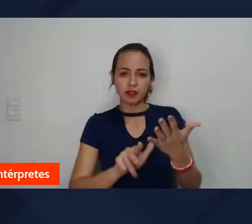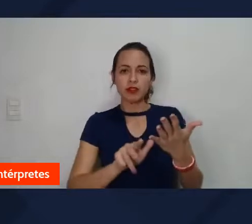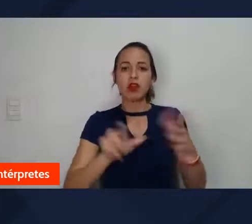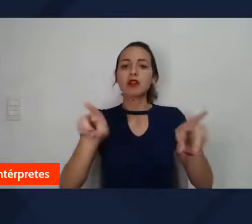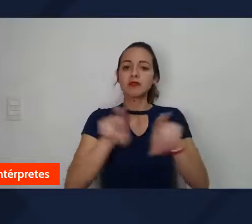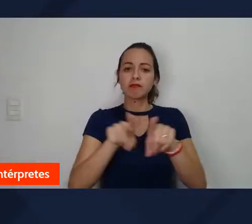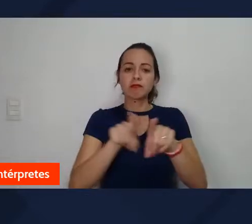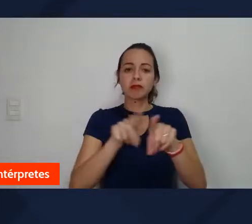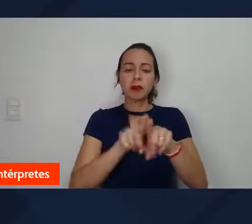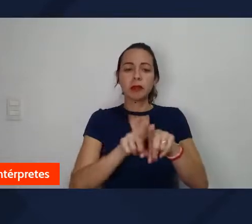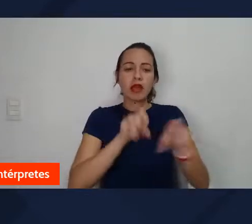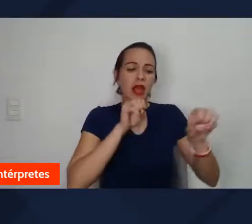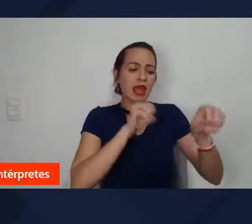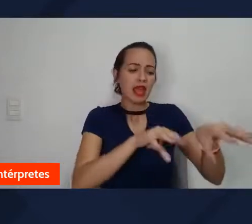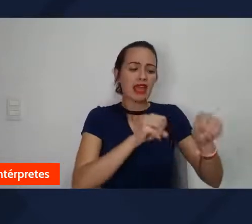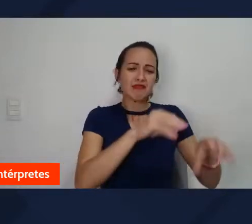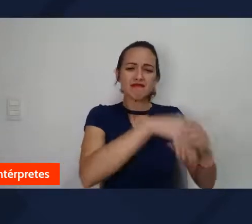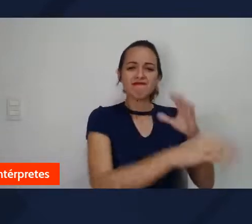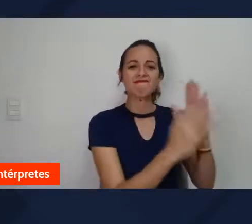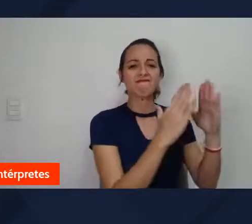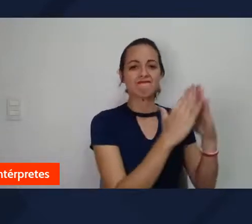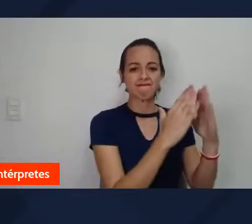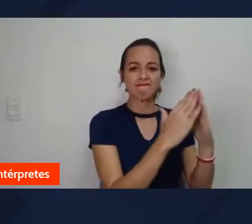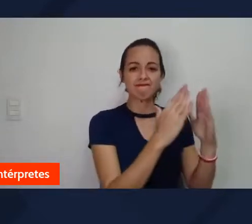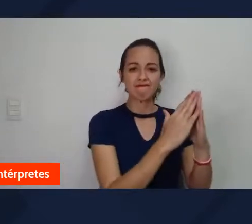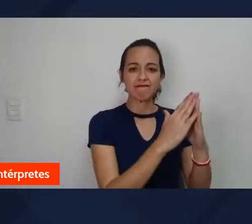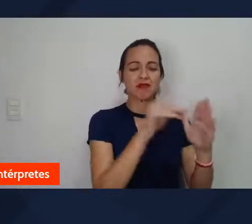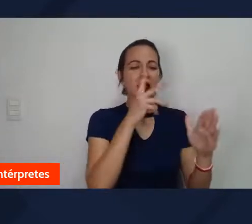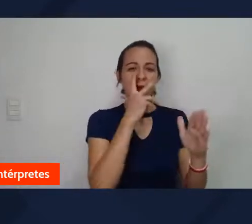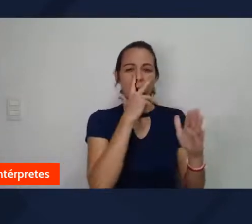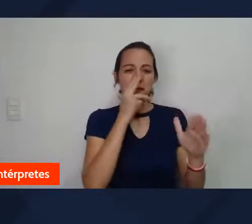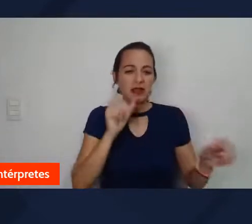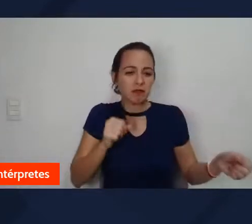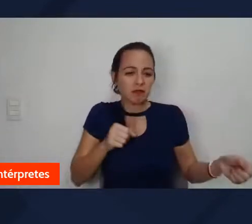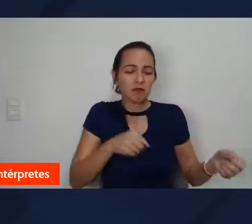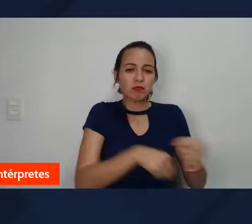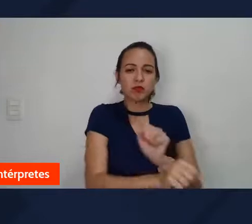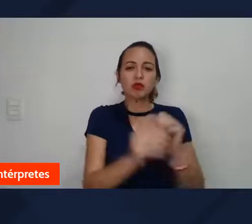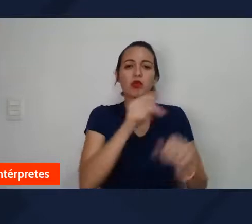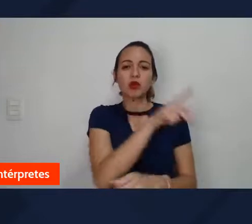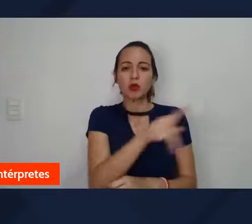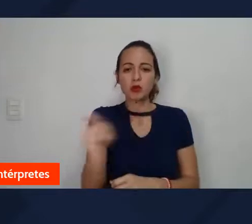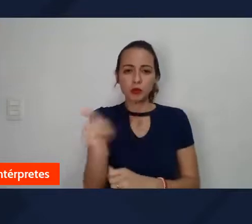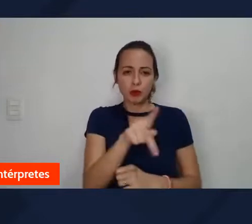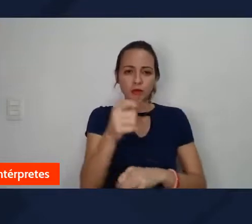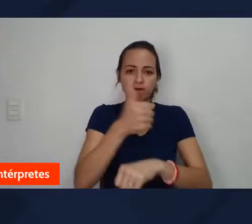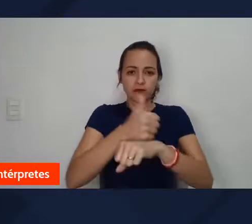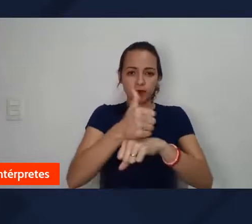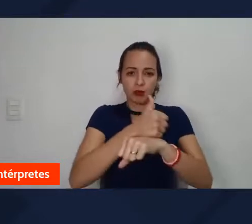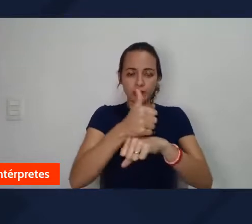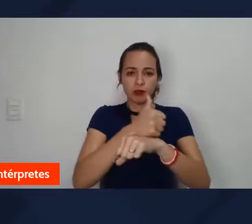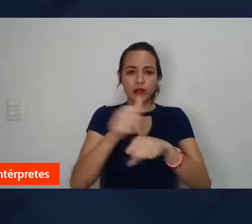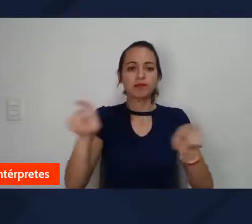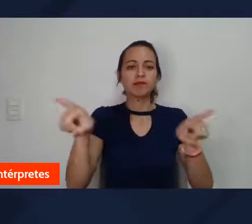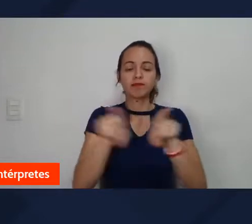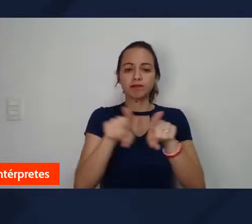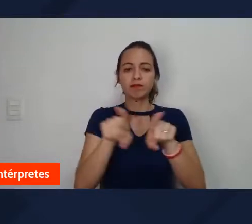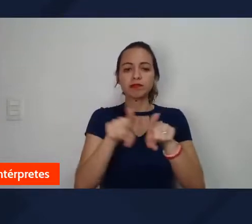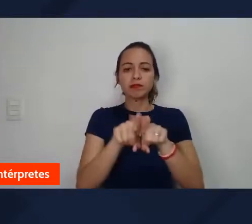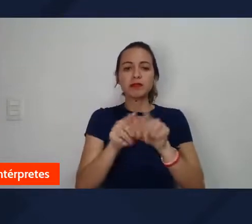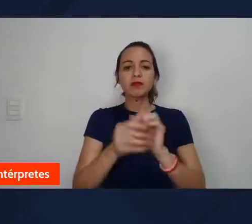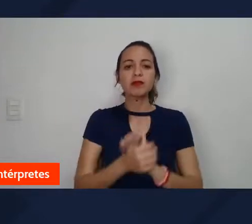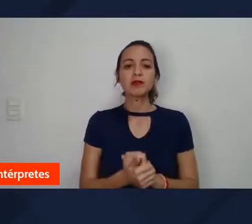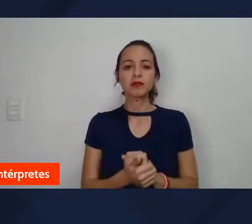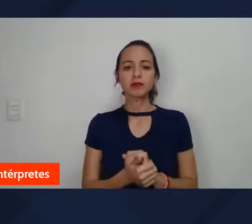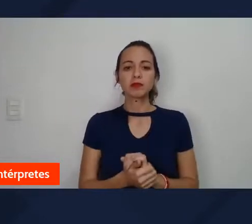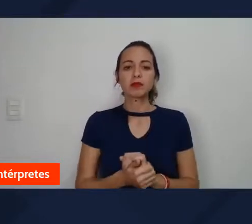ação domiciliar, da mordaça aos professores e da violência à liberdade de cátedra, ao